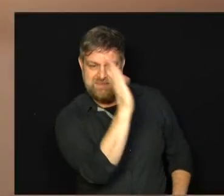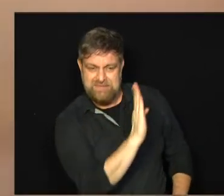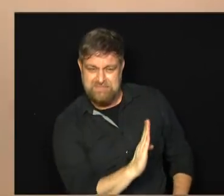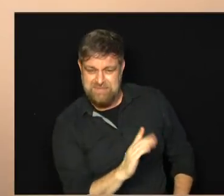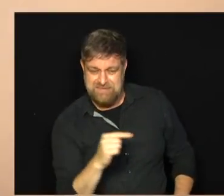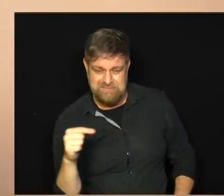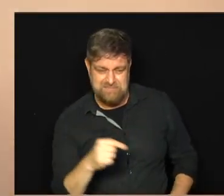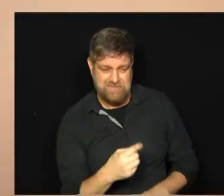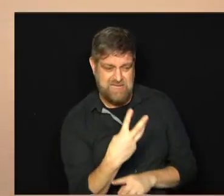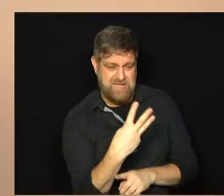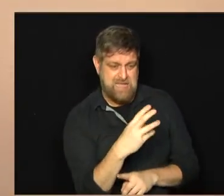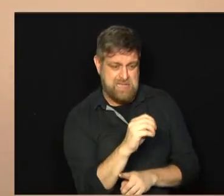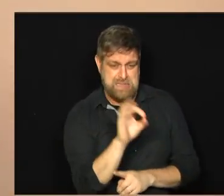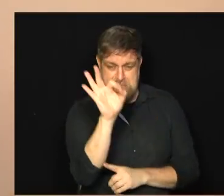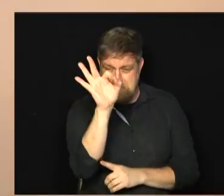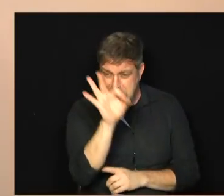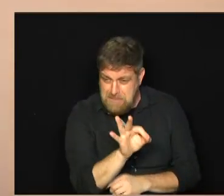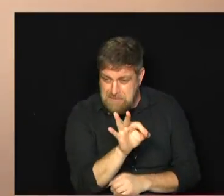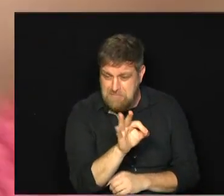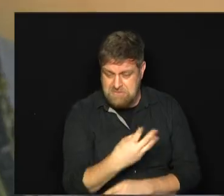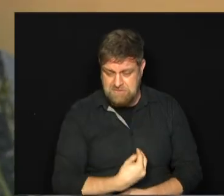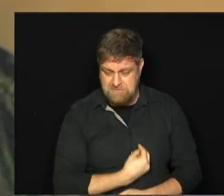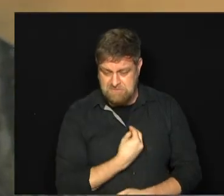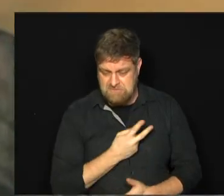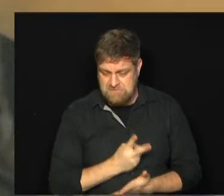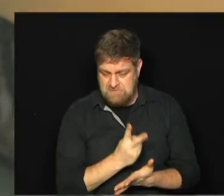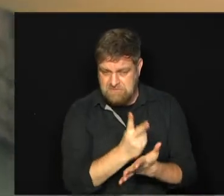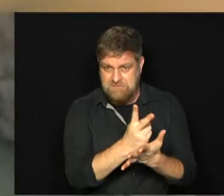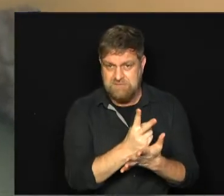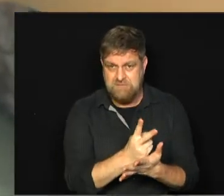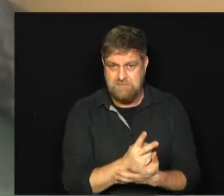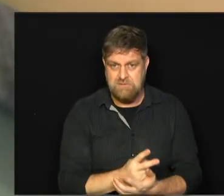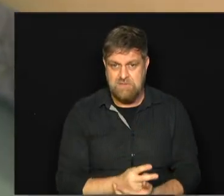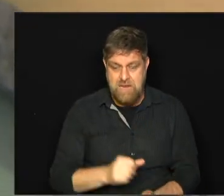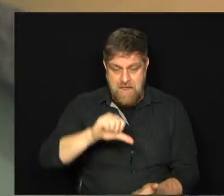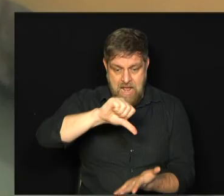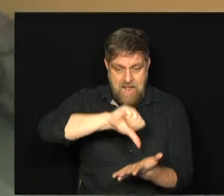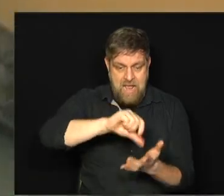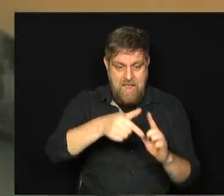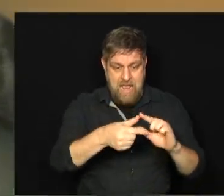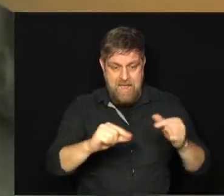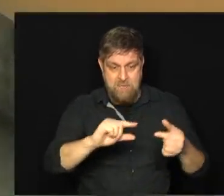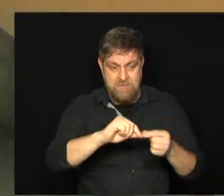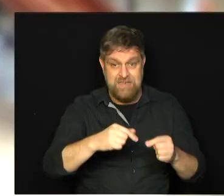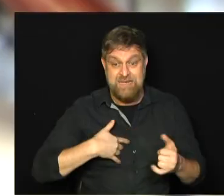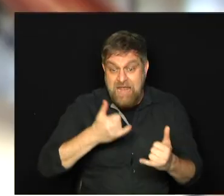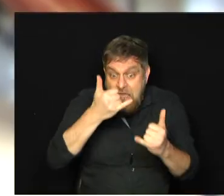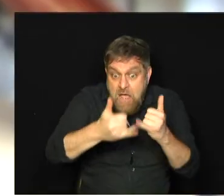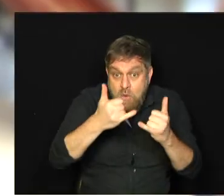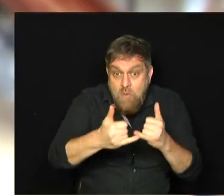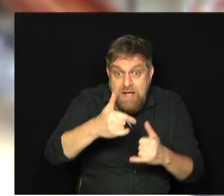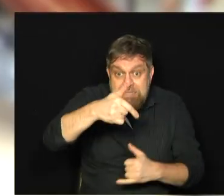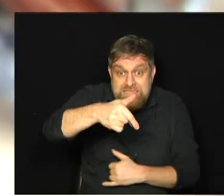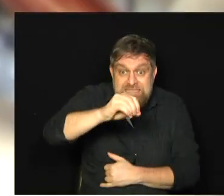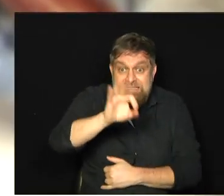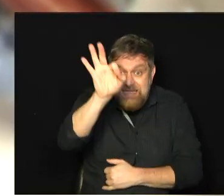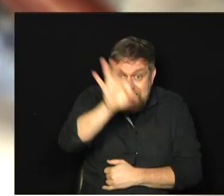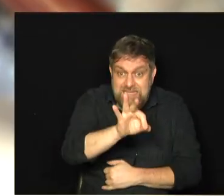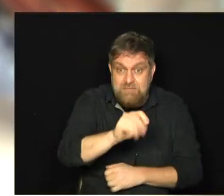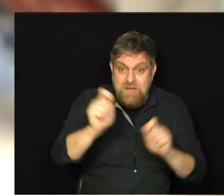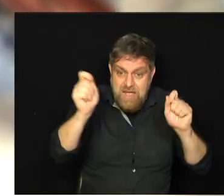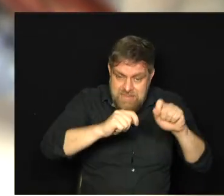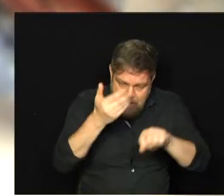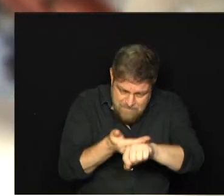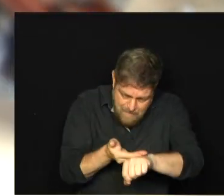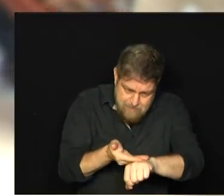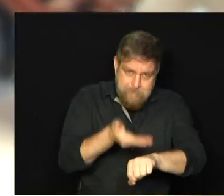de 30% de sobrevida no Brasil, aqui no Boldrini nós estamos próximo de 70%. Olha.